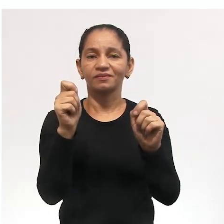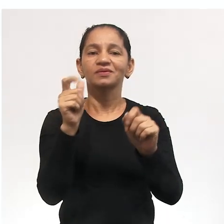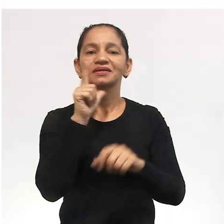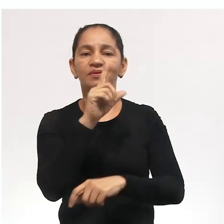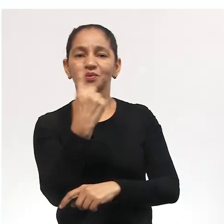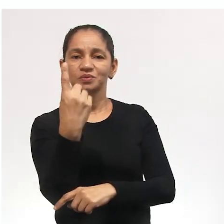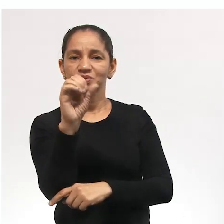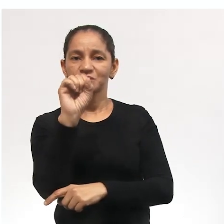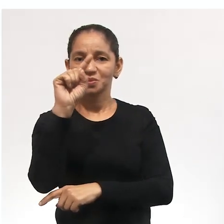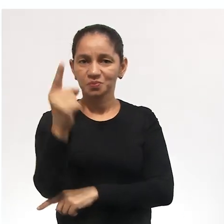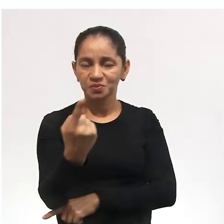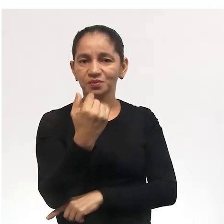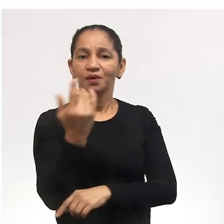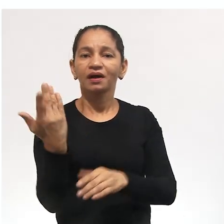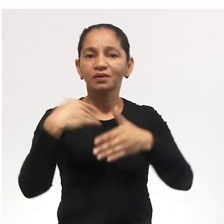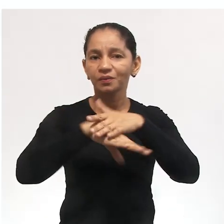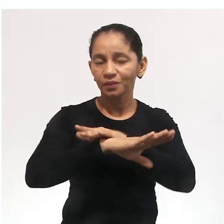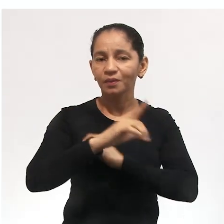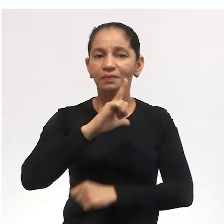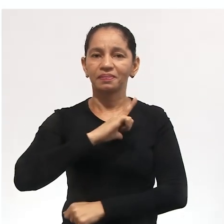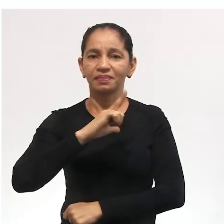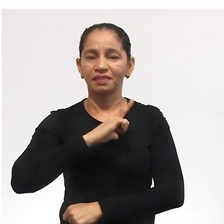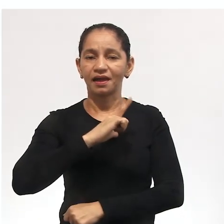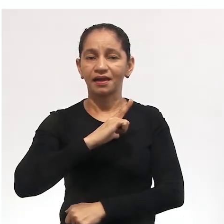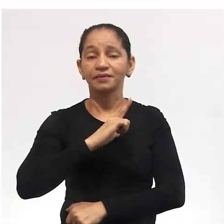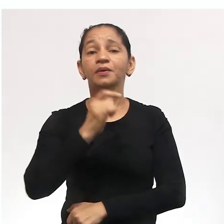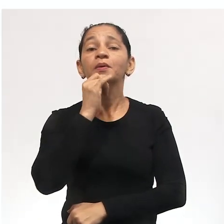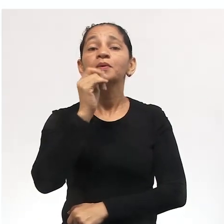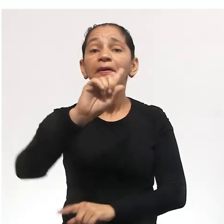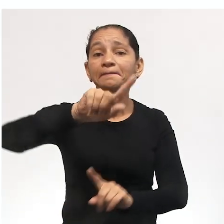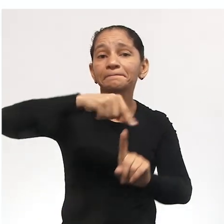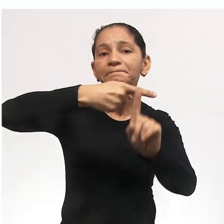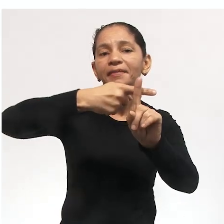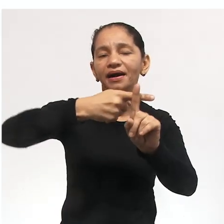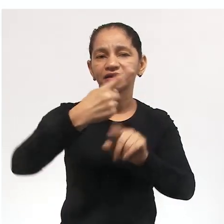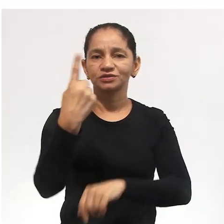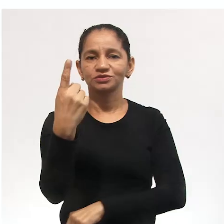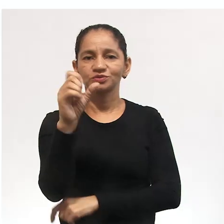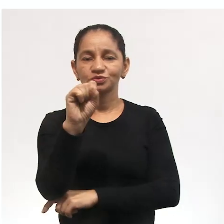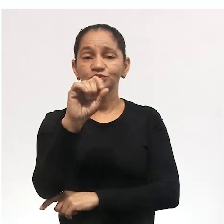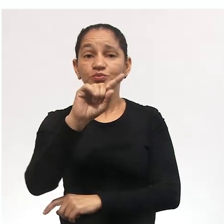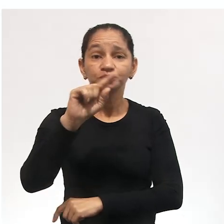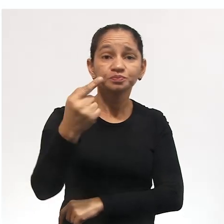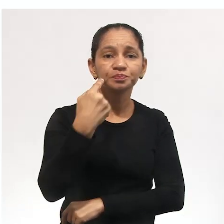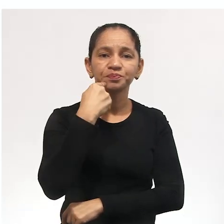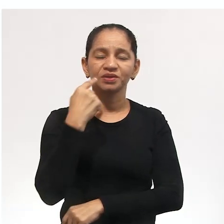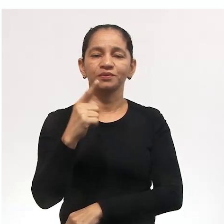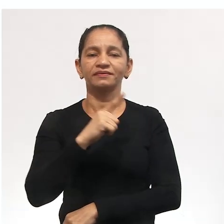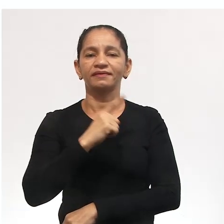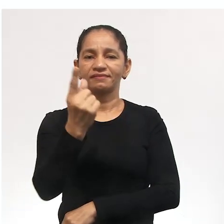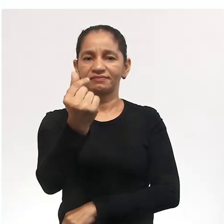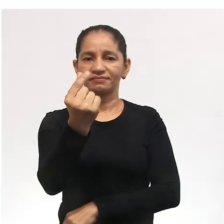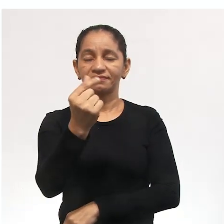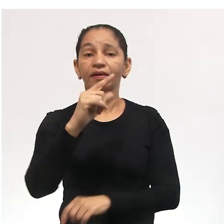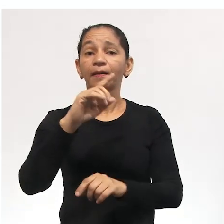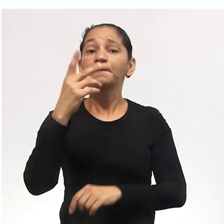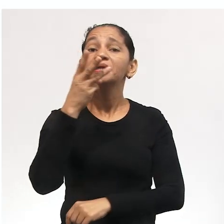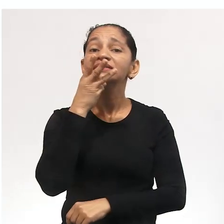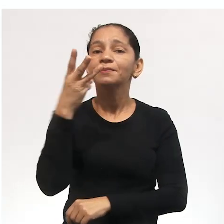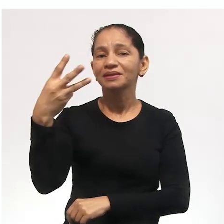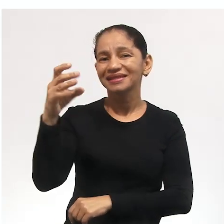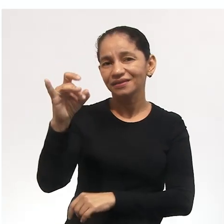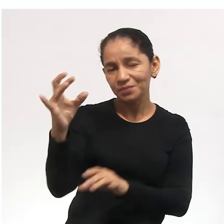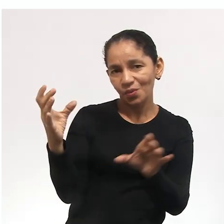mais 18 mil. Então, o saldo de estoques da empresa ele passou de 30 mil para 48. Esse 48 já está o saldo